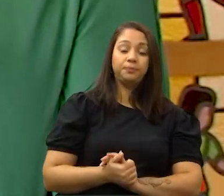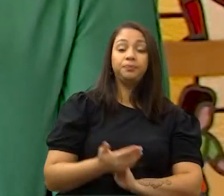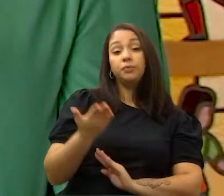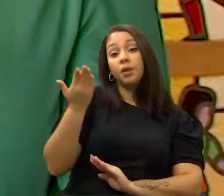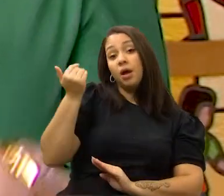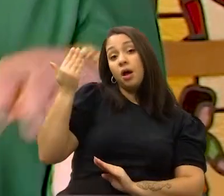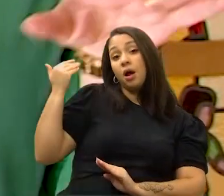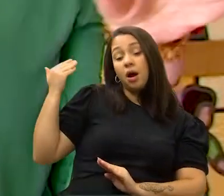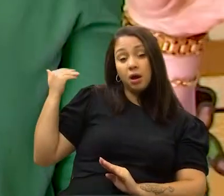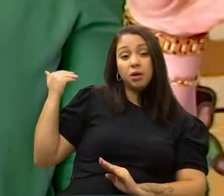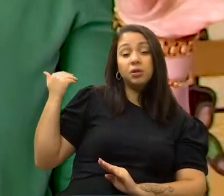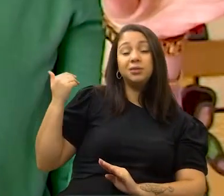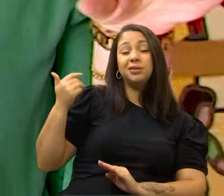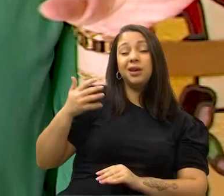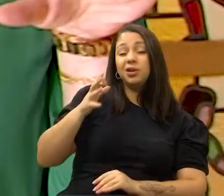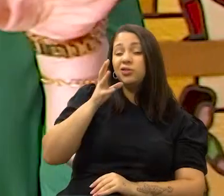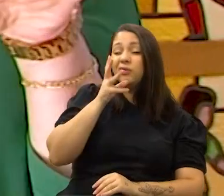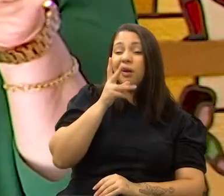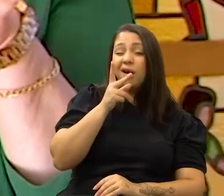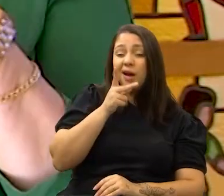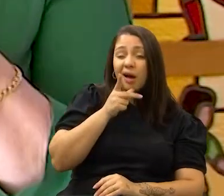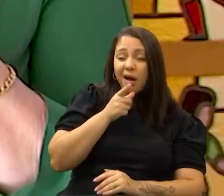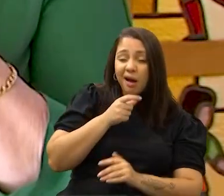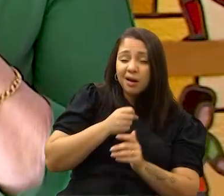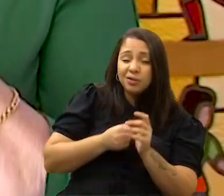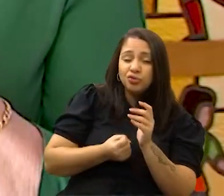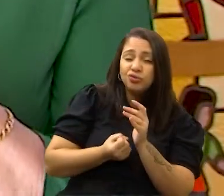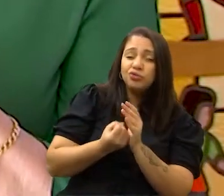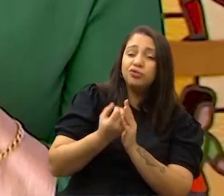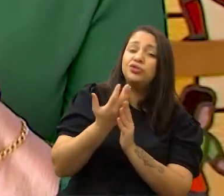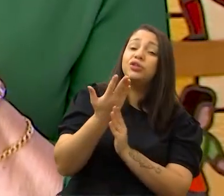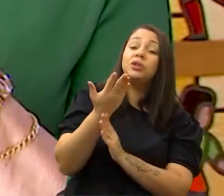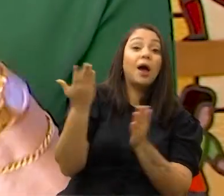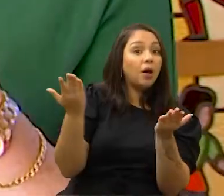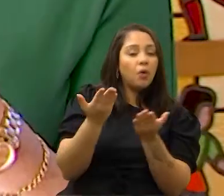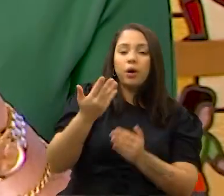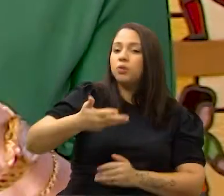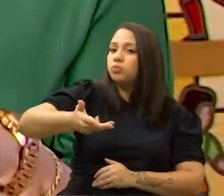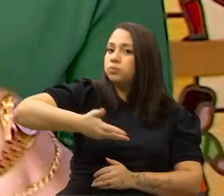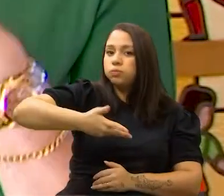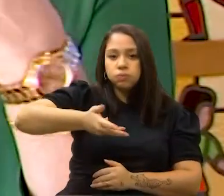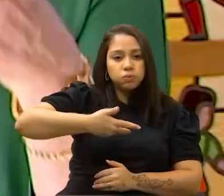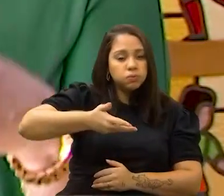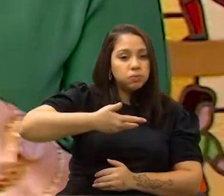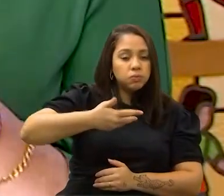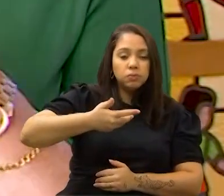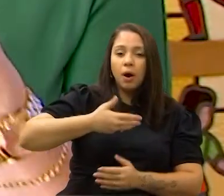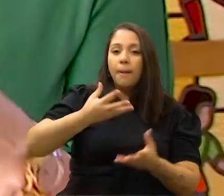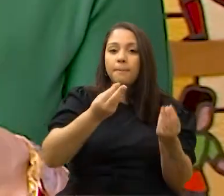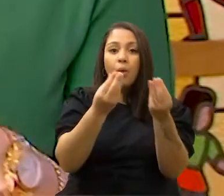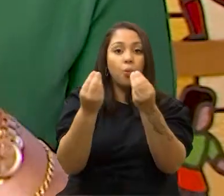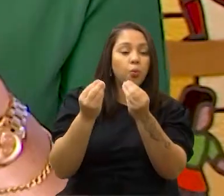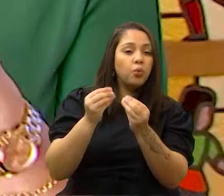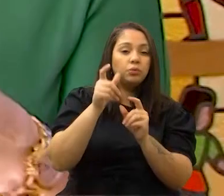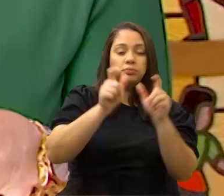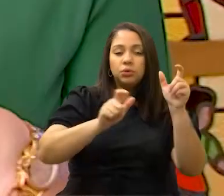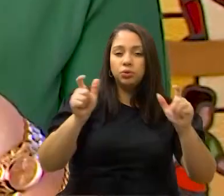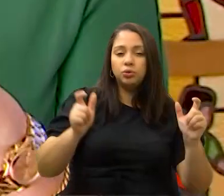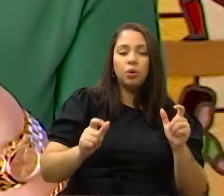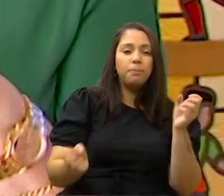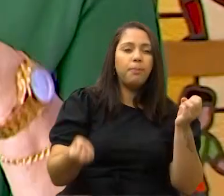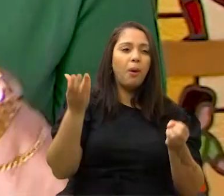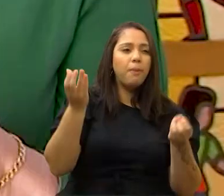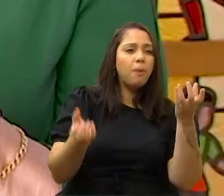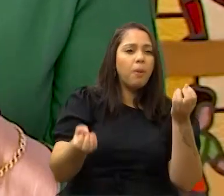palavras. Antigamente essa entrada era lenta e agora já é mais acelerada, né? Muita gente começa a usar